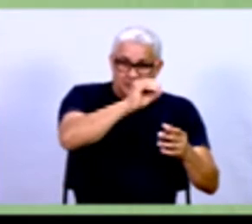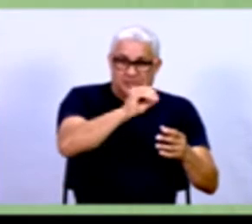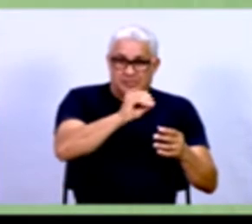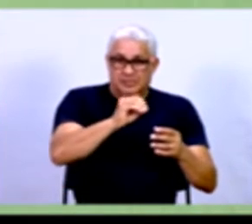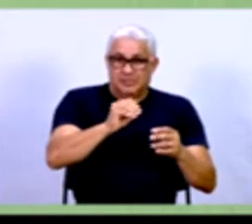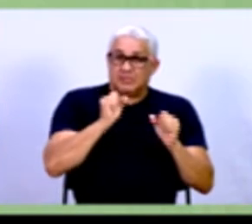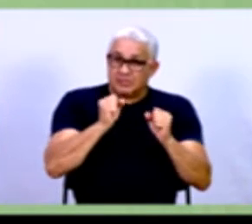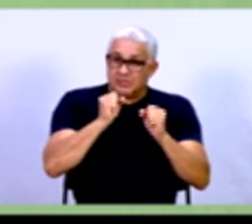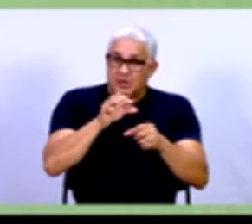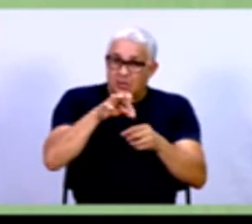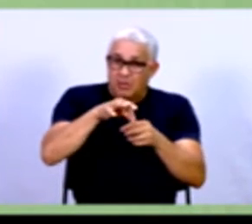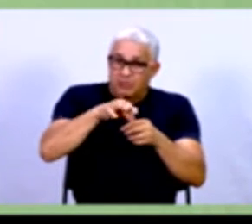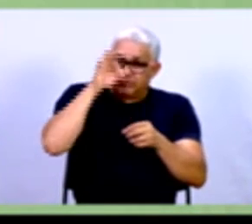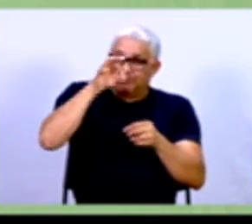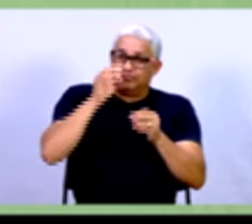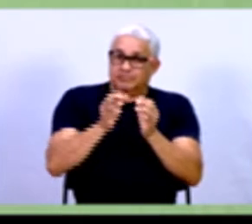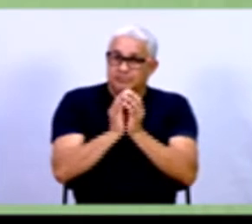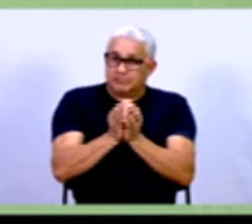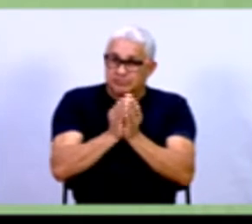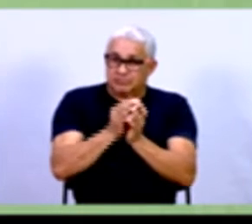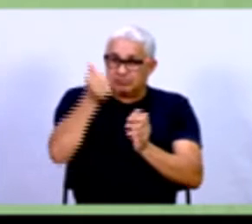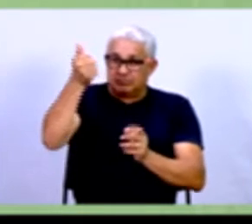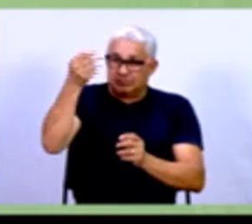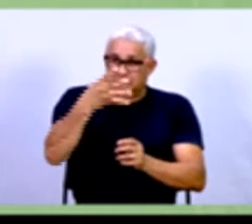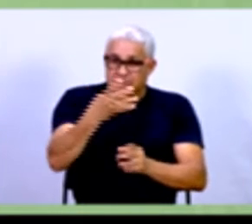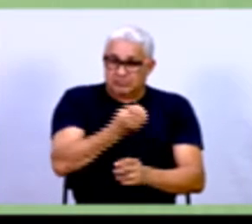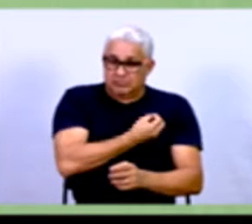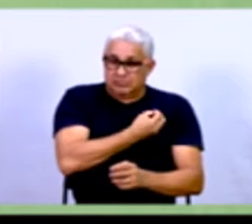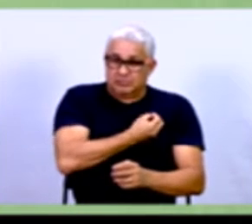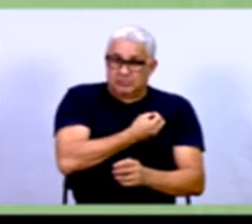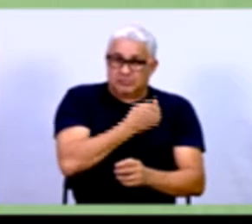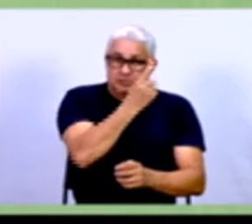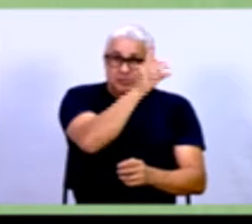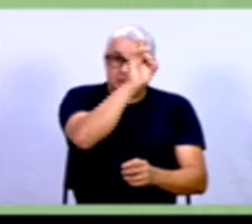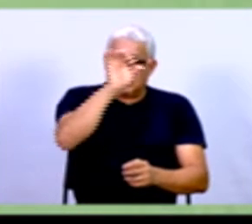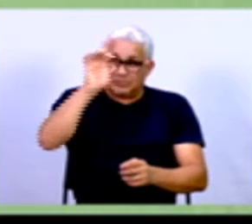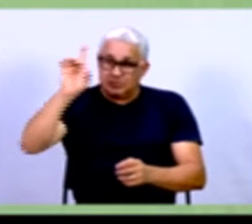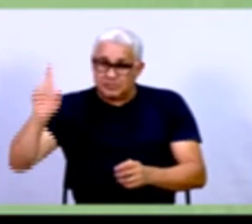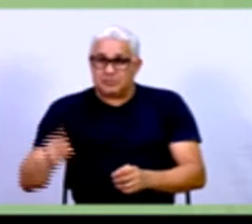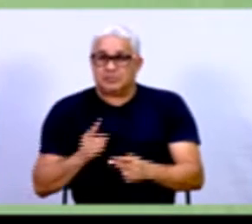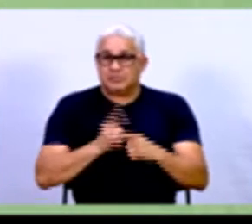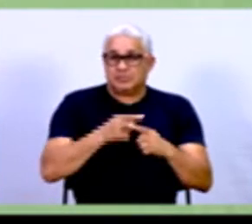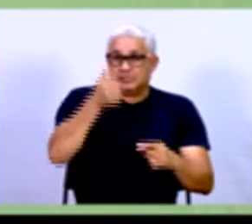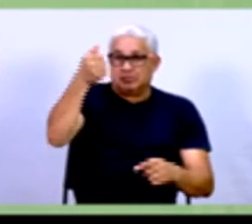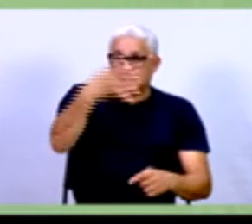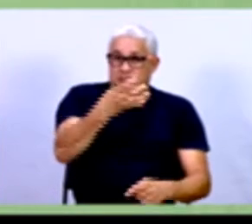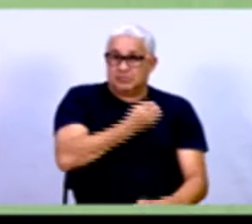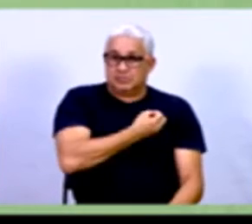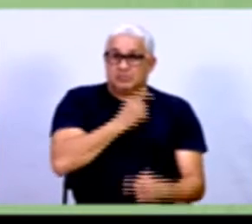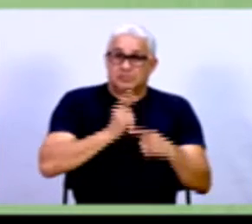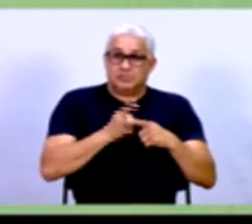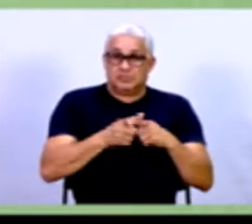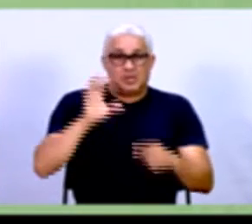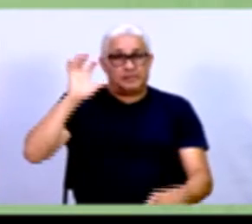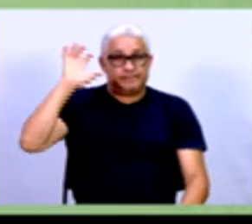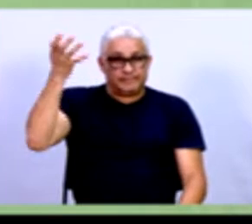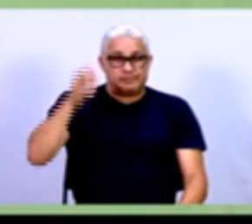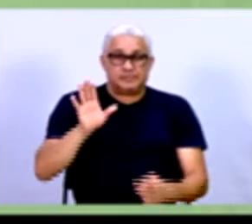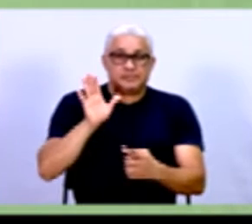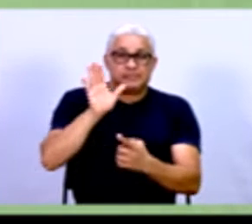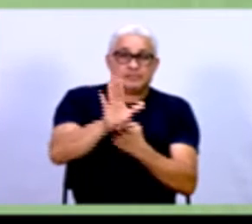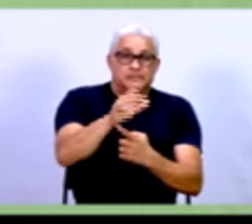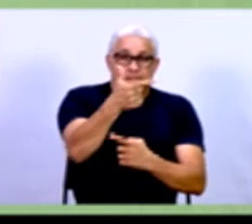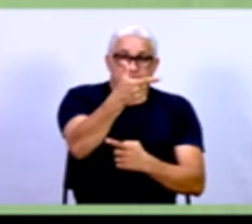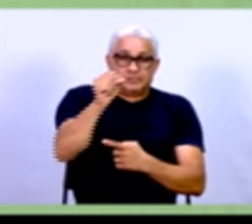sortear 14 números, 1 a 1, no intervalo de 1 a 70. Por que 14 números, gente? Porque a gente decidiu aqui que a amostra seria